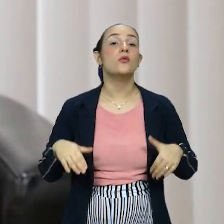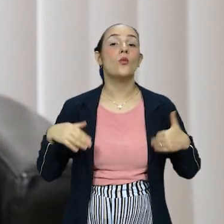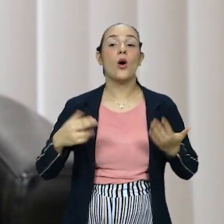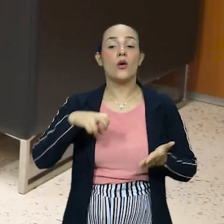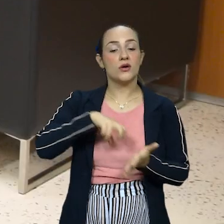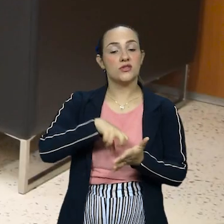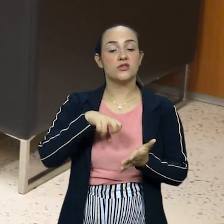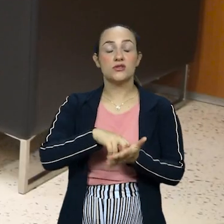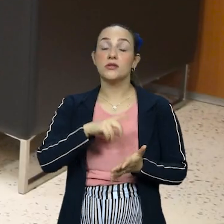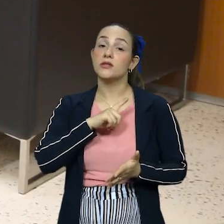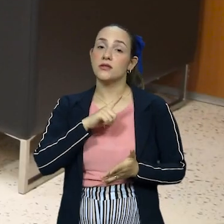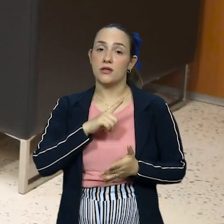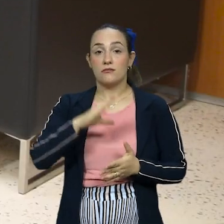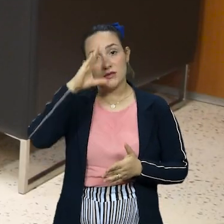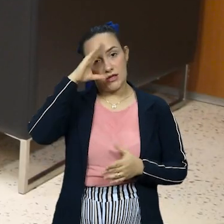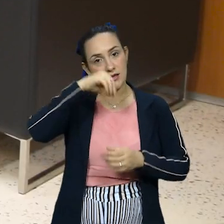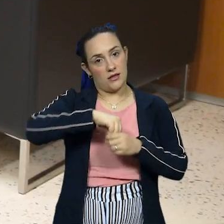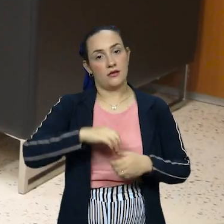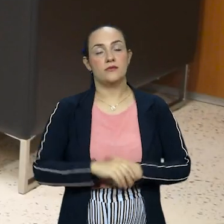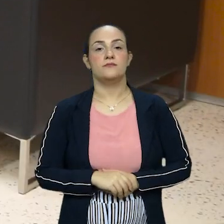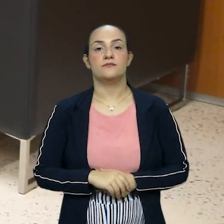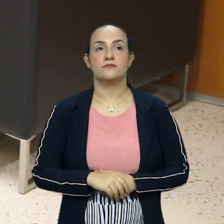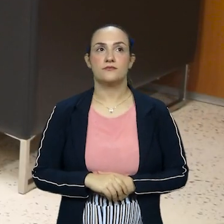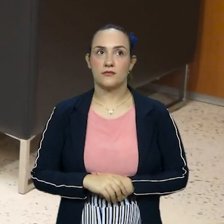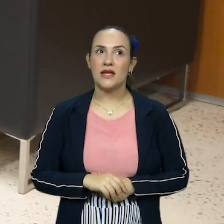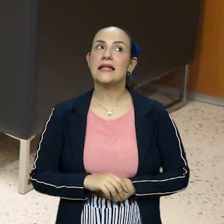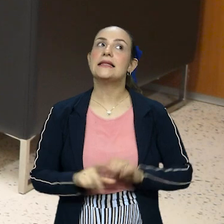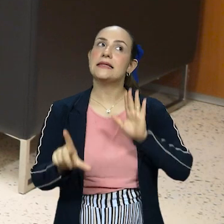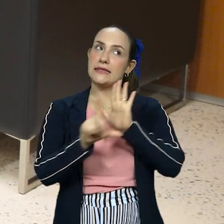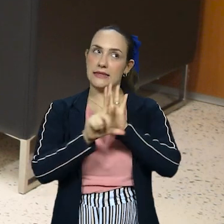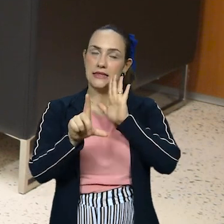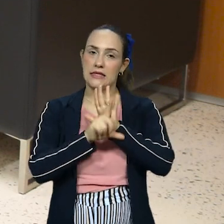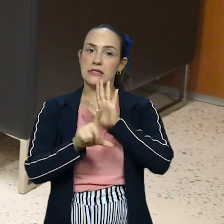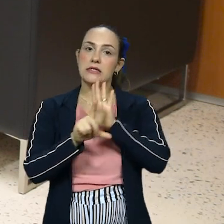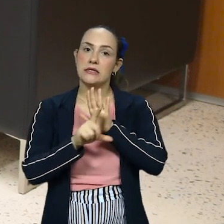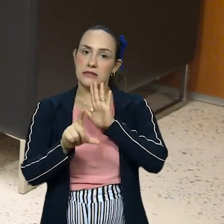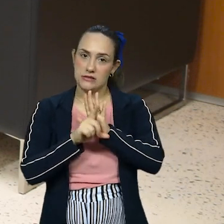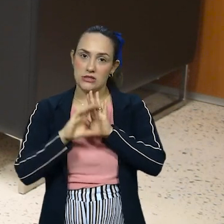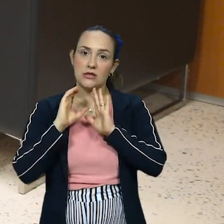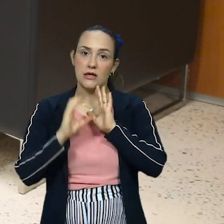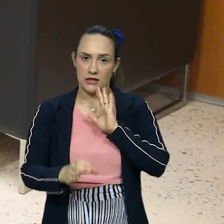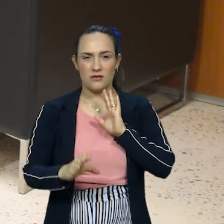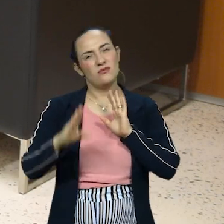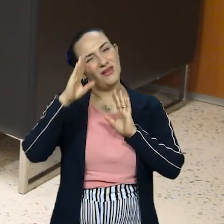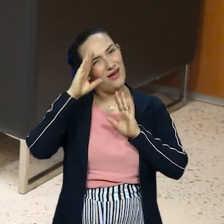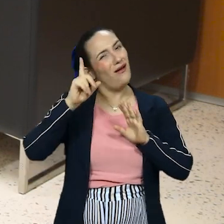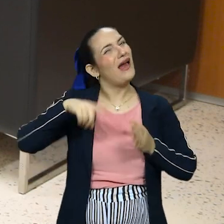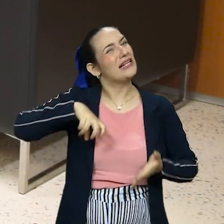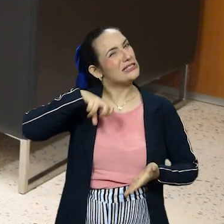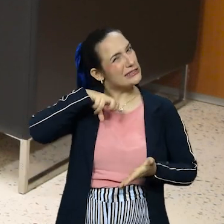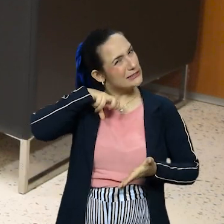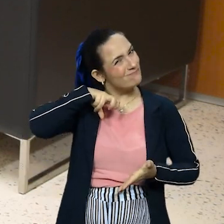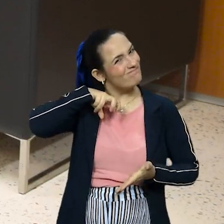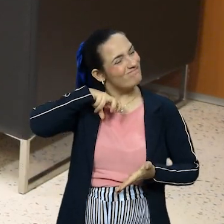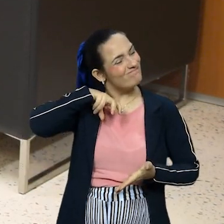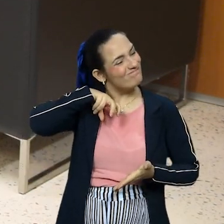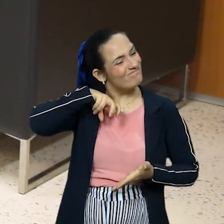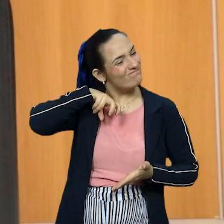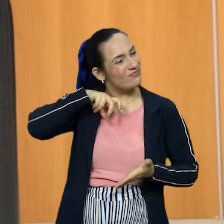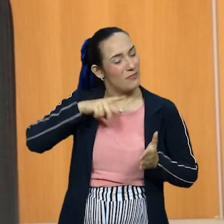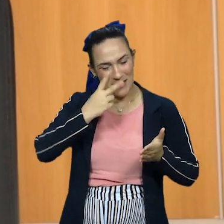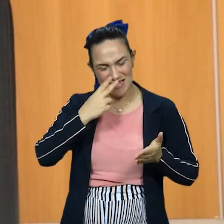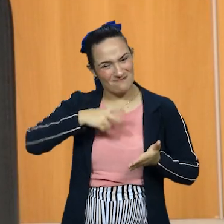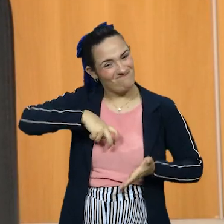E quais são as punições militares? Olha, a legislação penal militar, ela é muito dura,